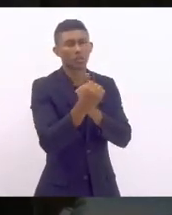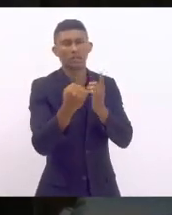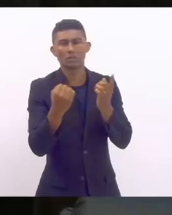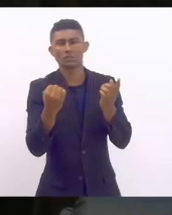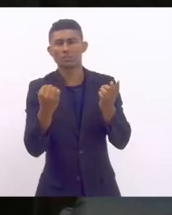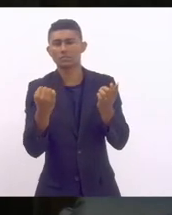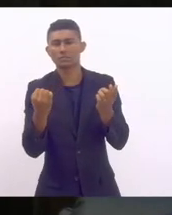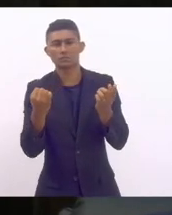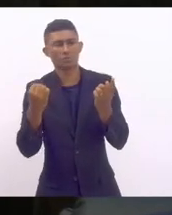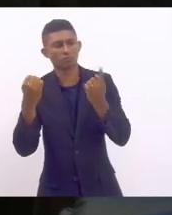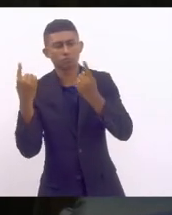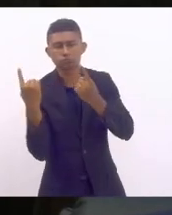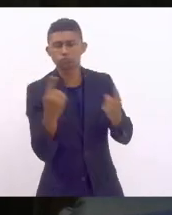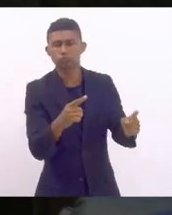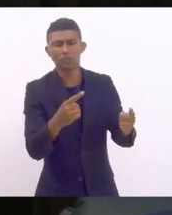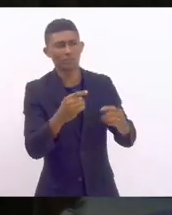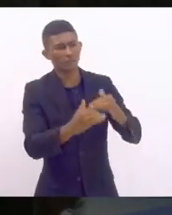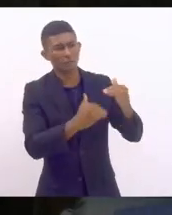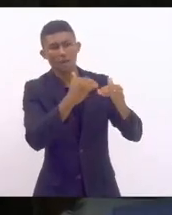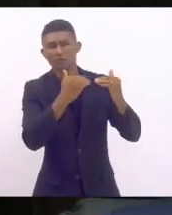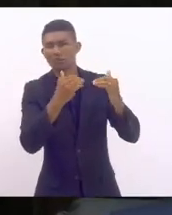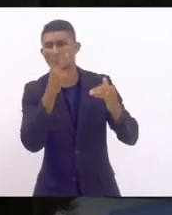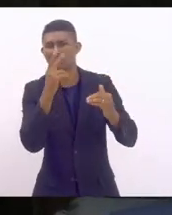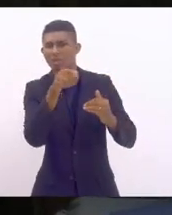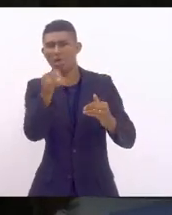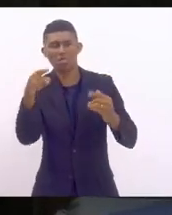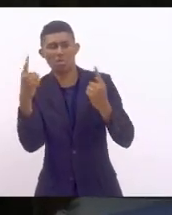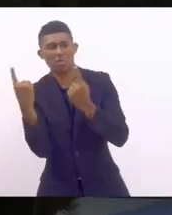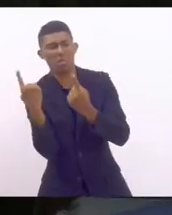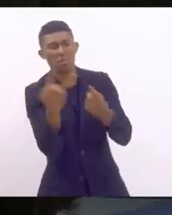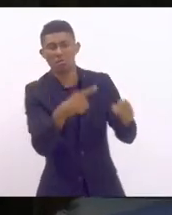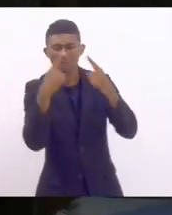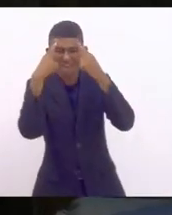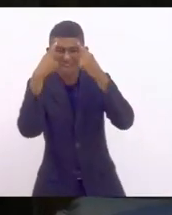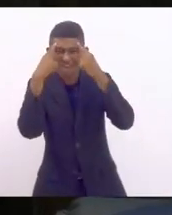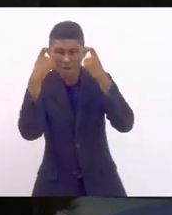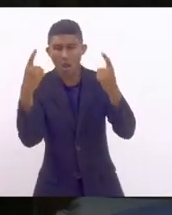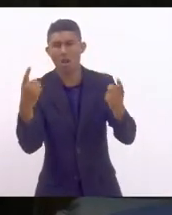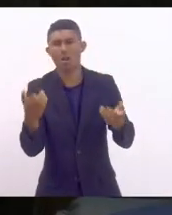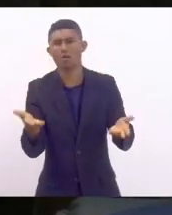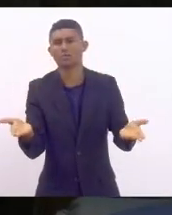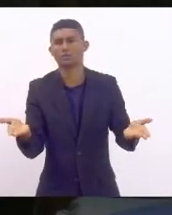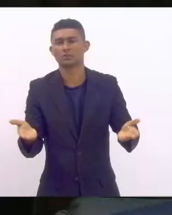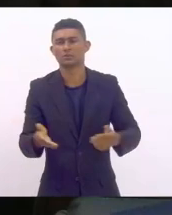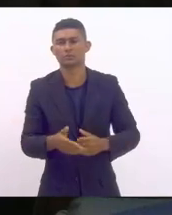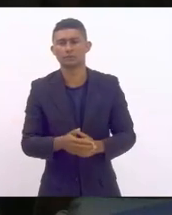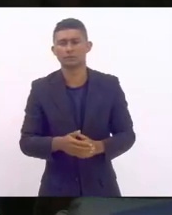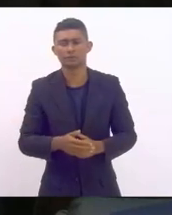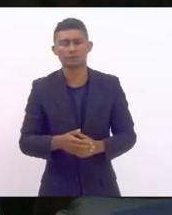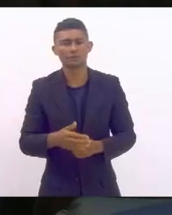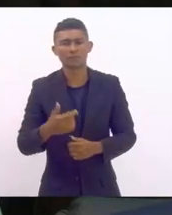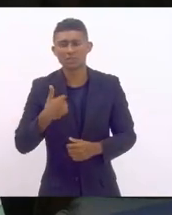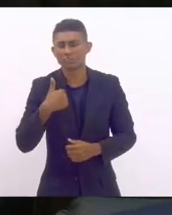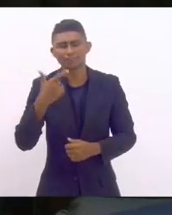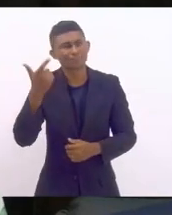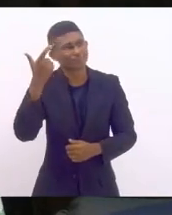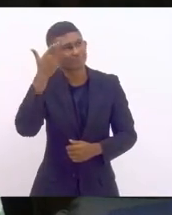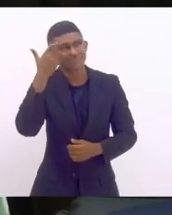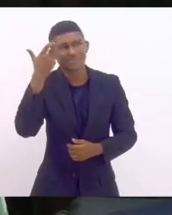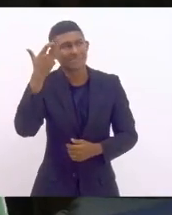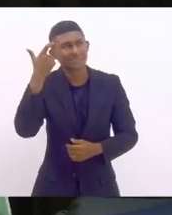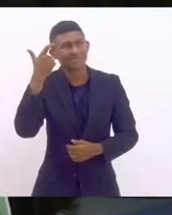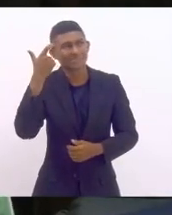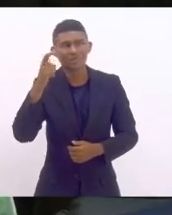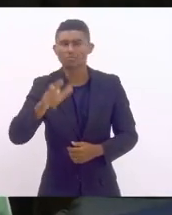país e contra o desenvolvimento eu nunca pensei que nós voltássemos essa situação